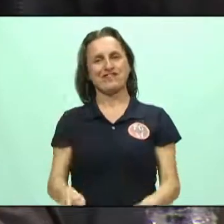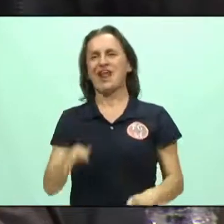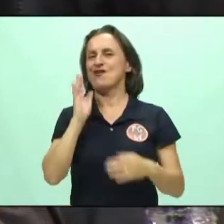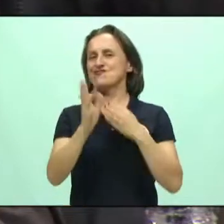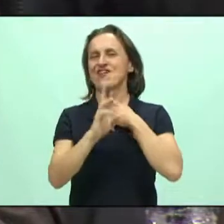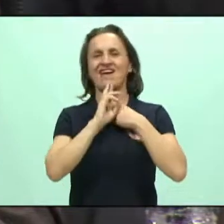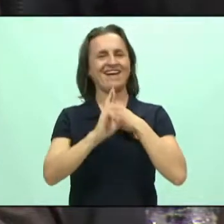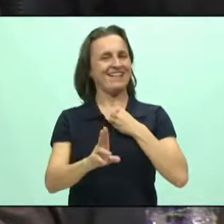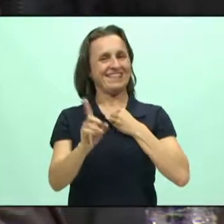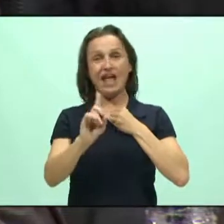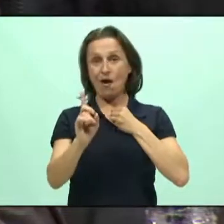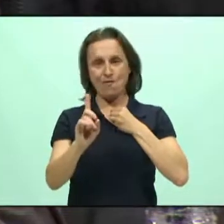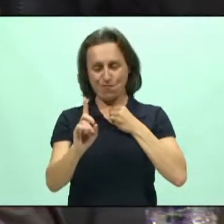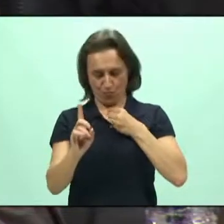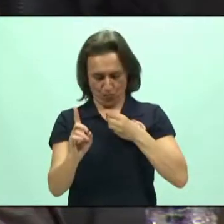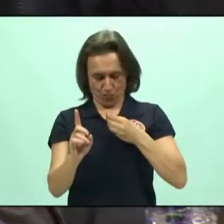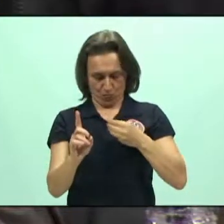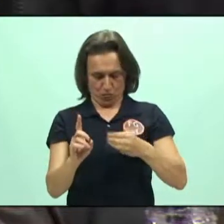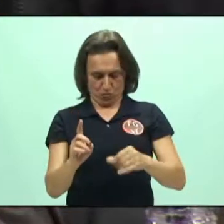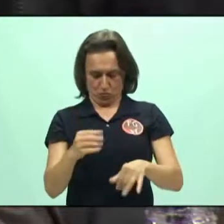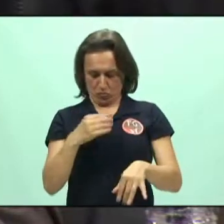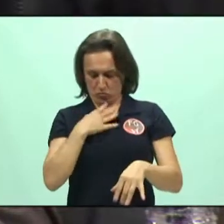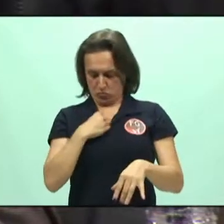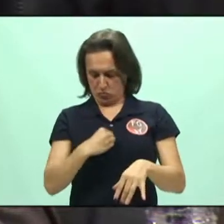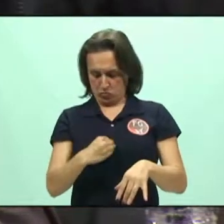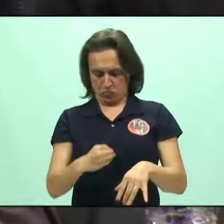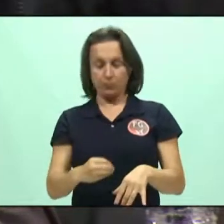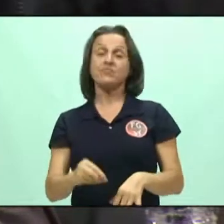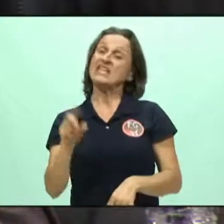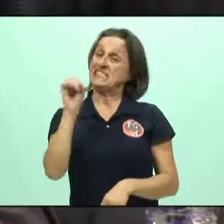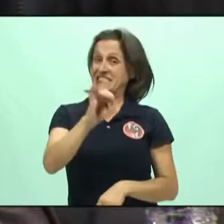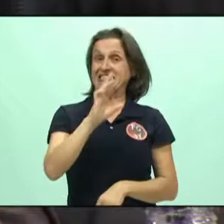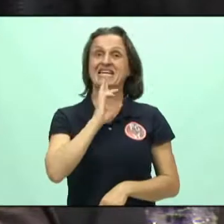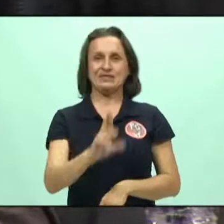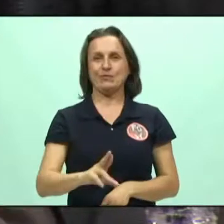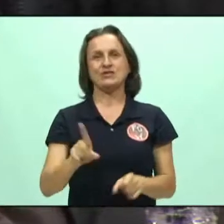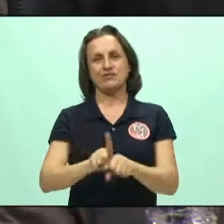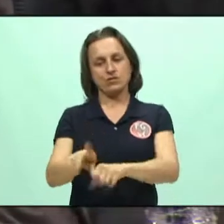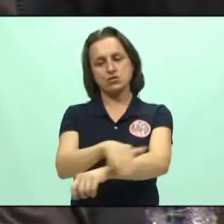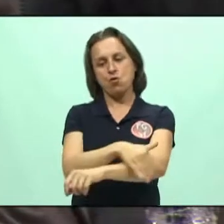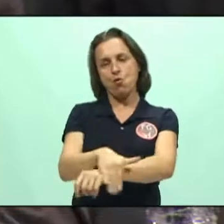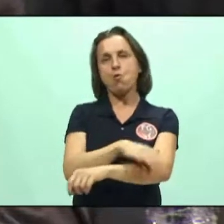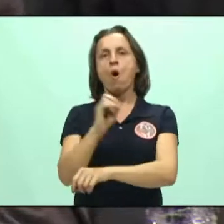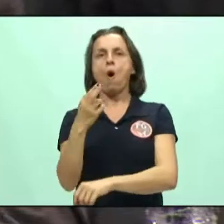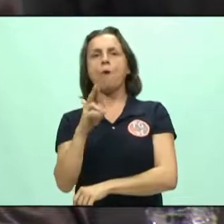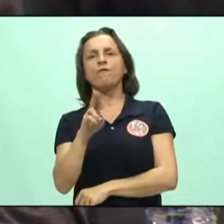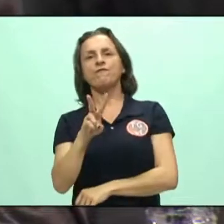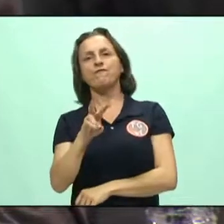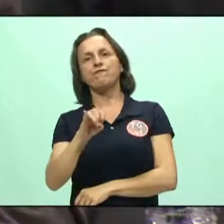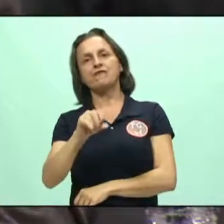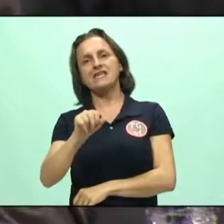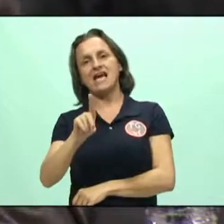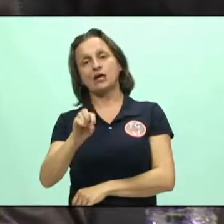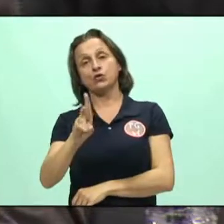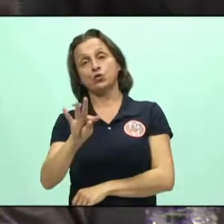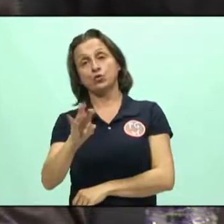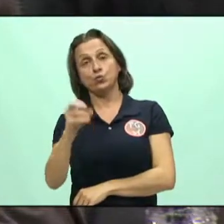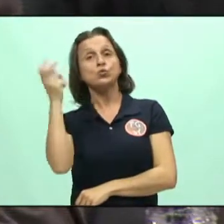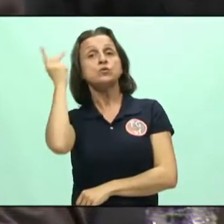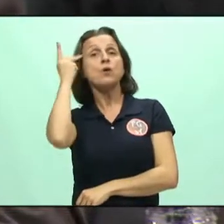se a solução fosse ruas se a solução fosse viadutos São Paulo não dava congestionamento